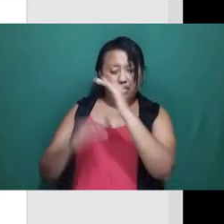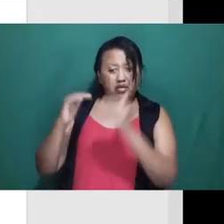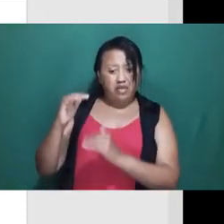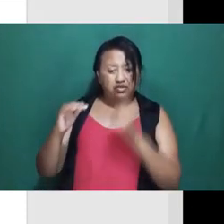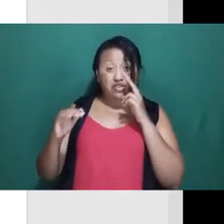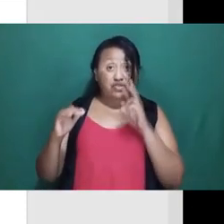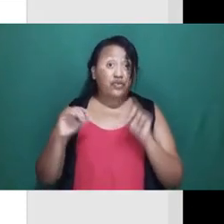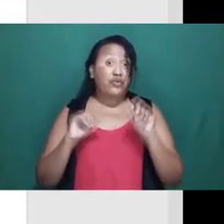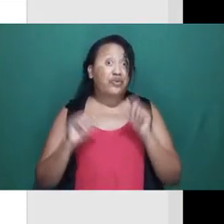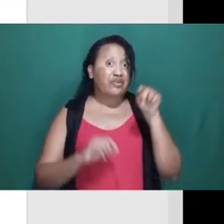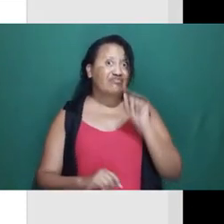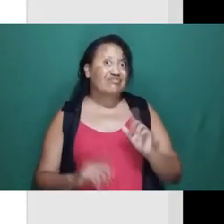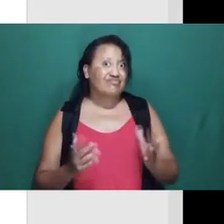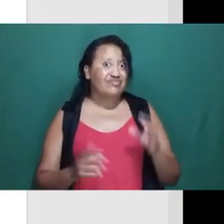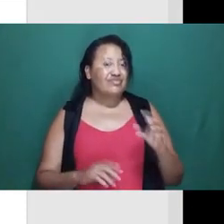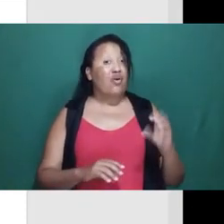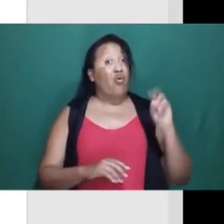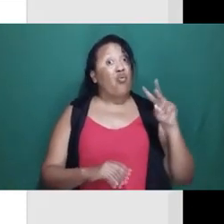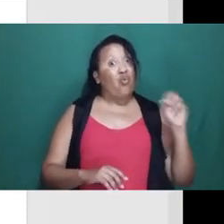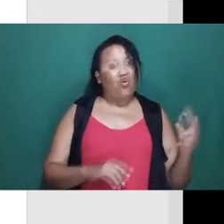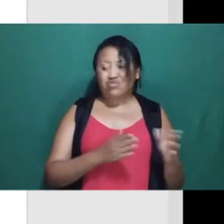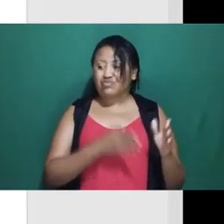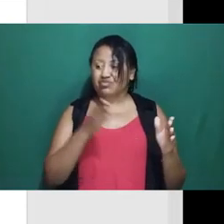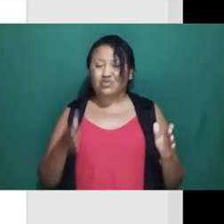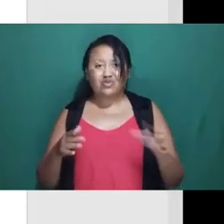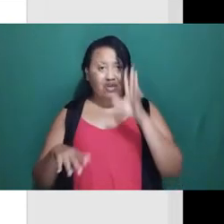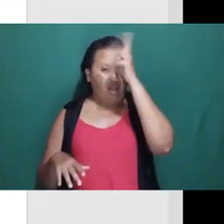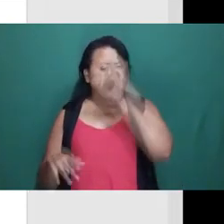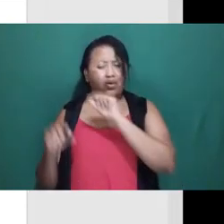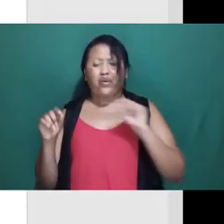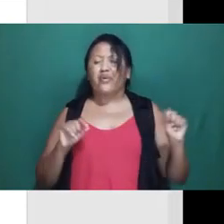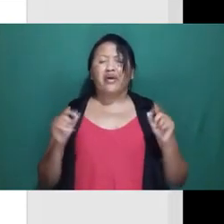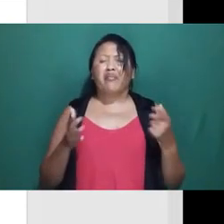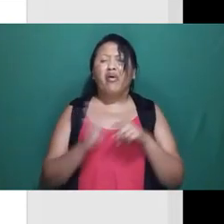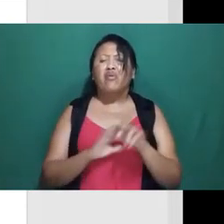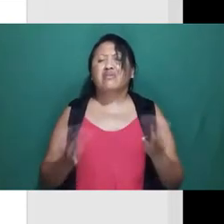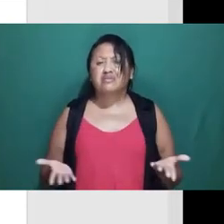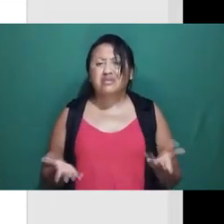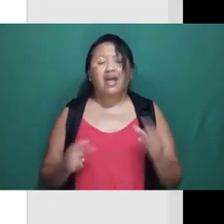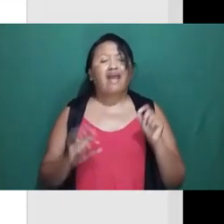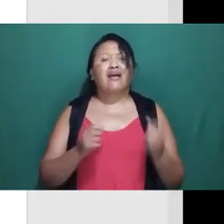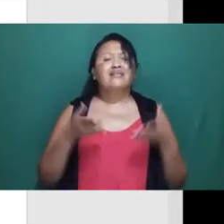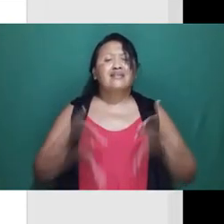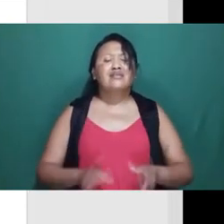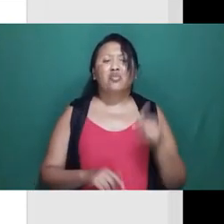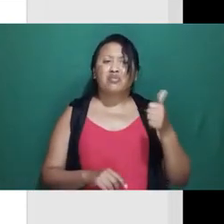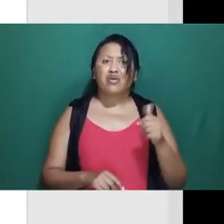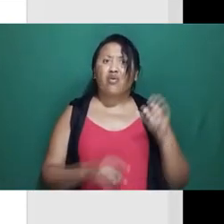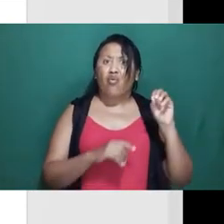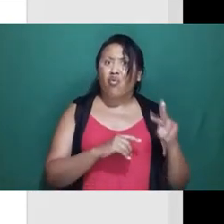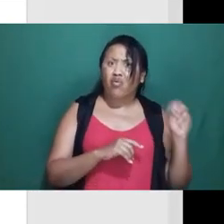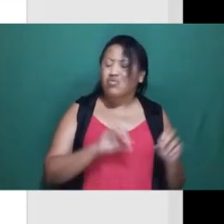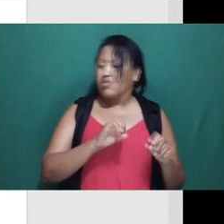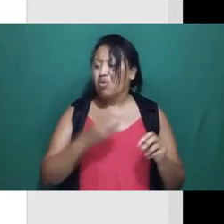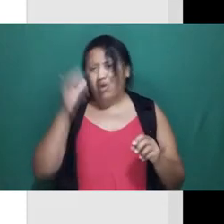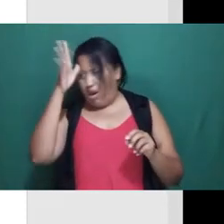vocês estão vendo de um lado e a galinha né que questionamento seria esse que foi que nasceu primeiro o ovo ou a